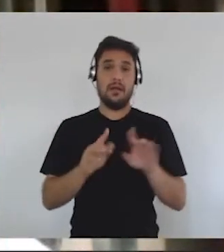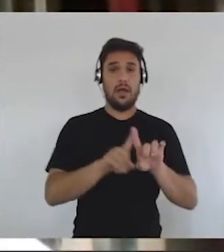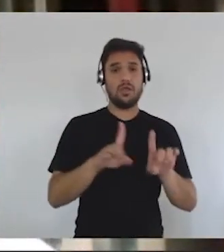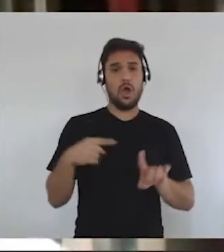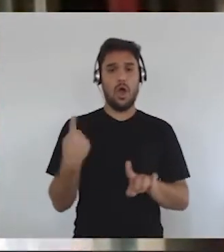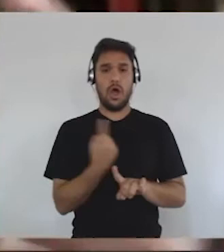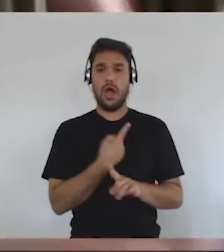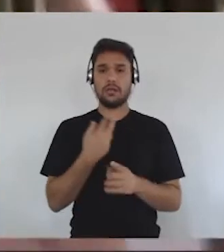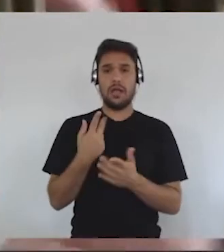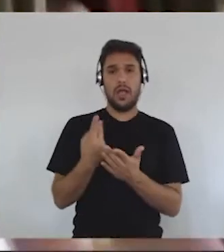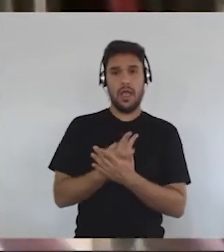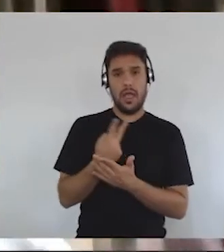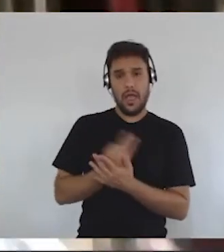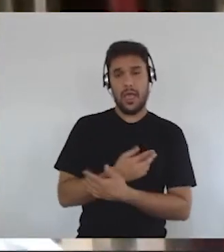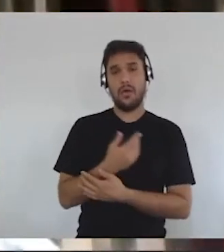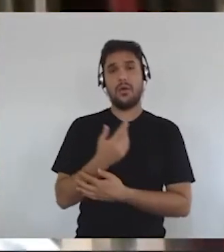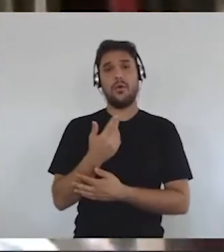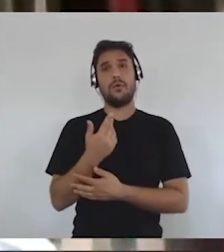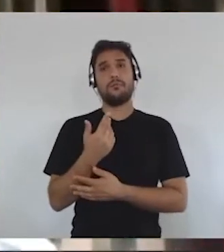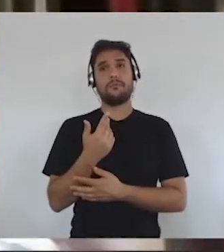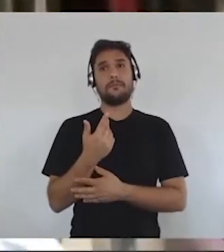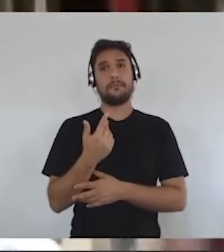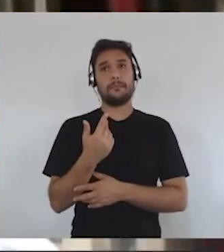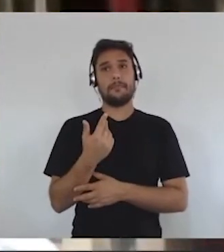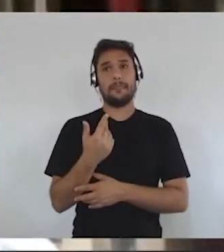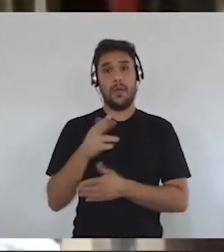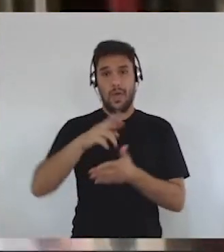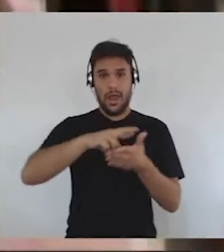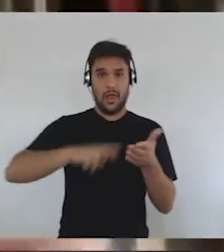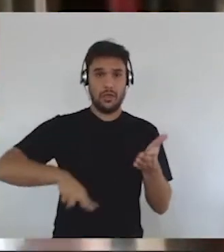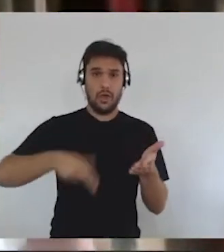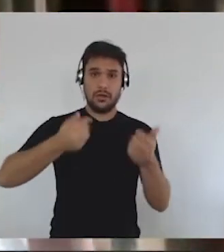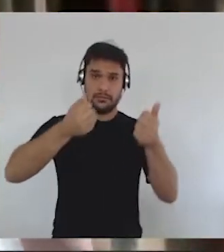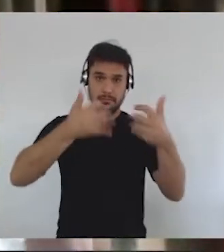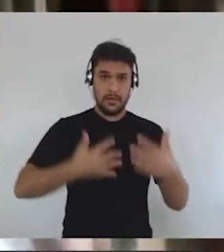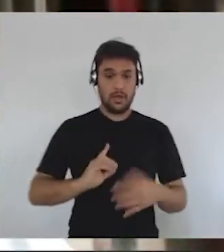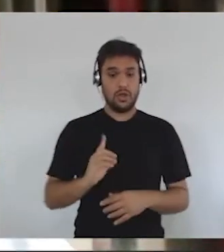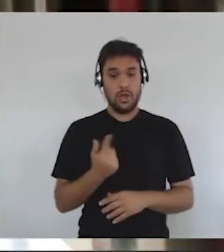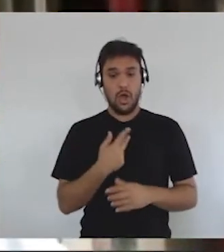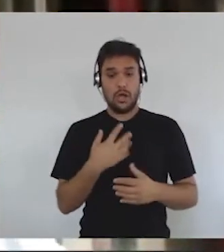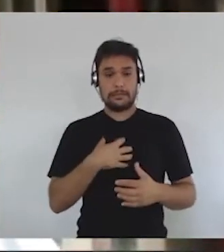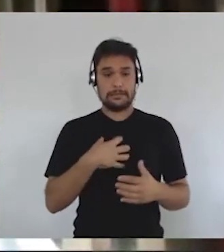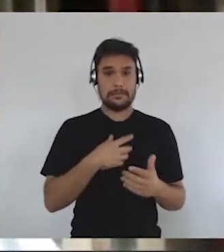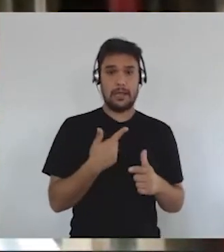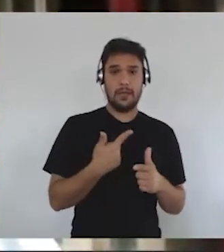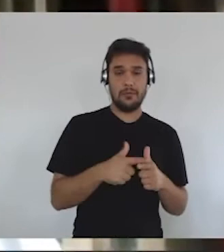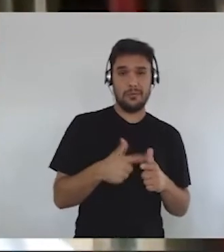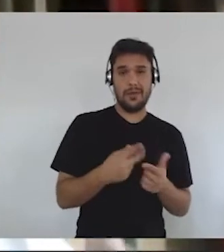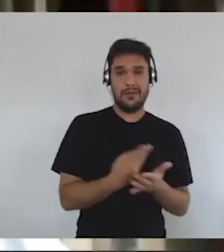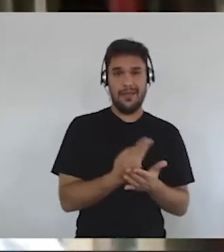levados a erro, está na nota primeira de rodapé do relatório, na primeira nota, e